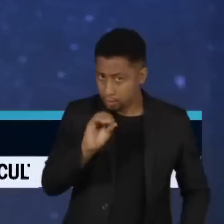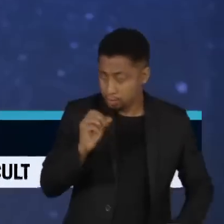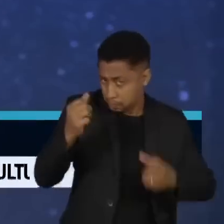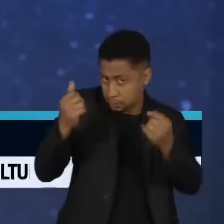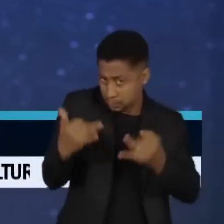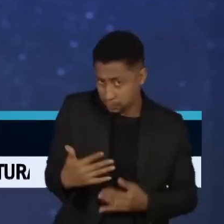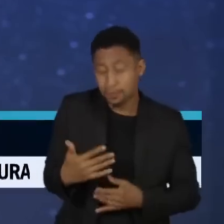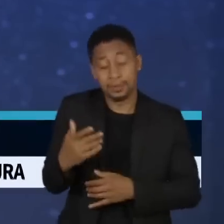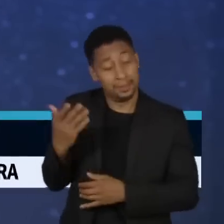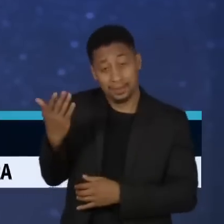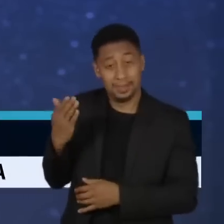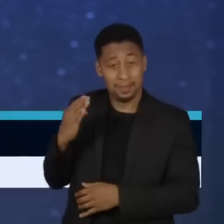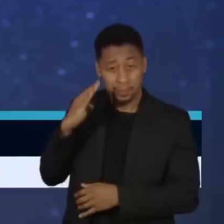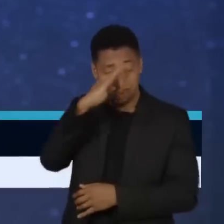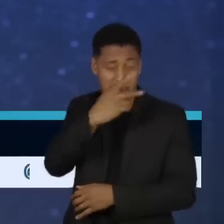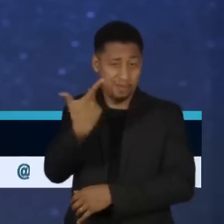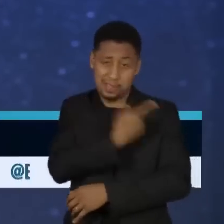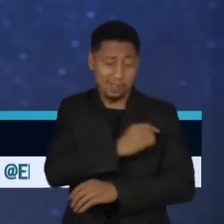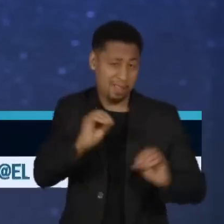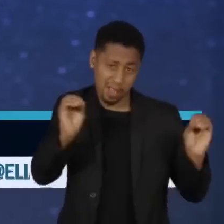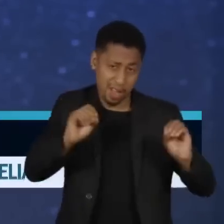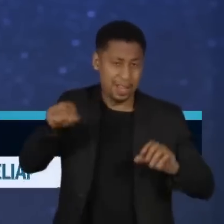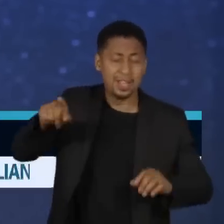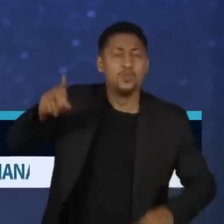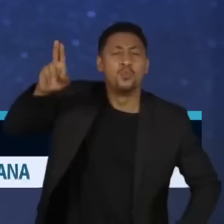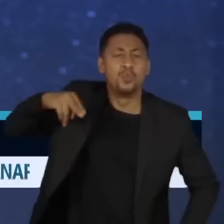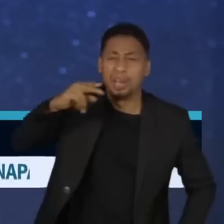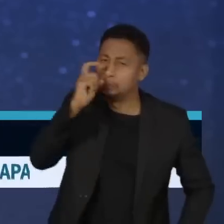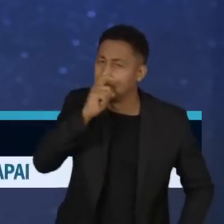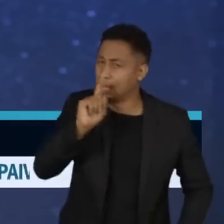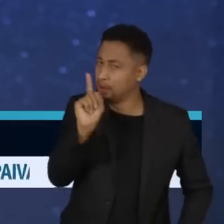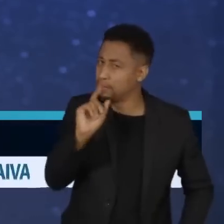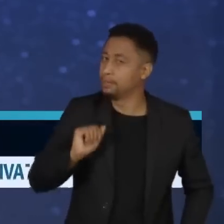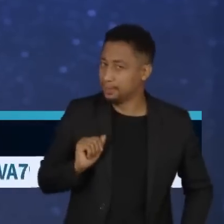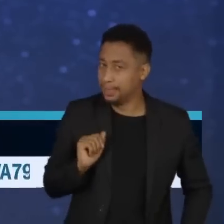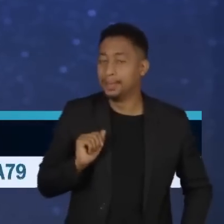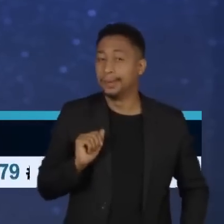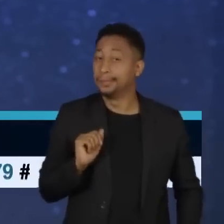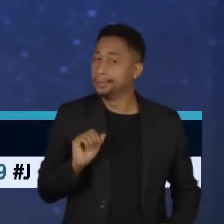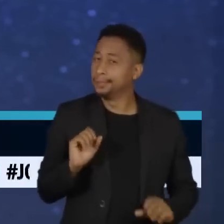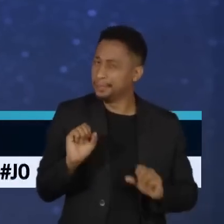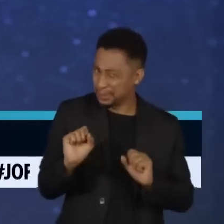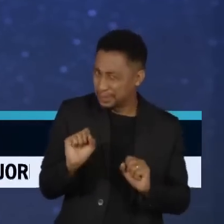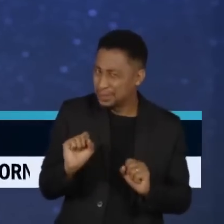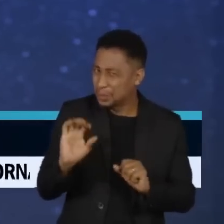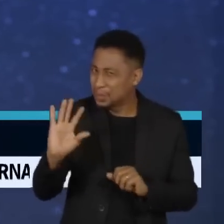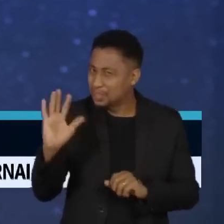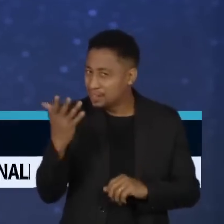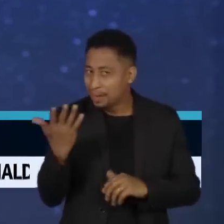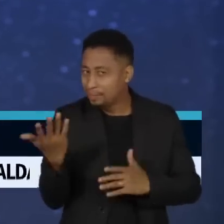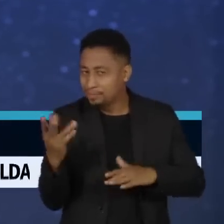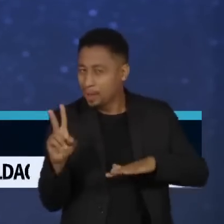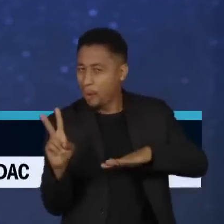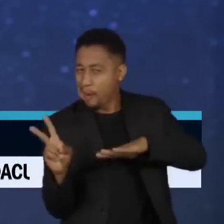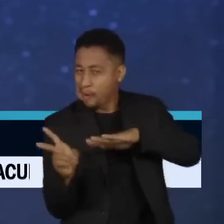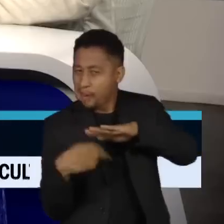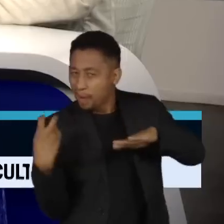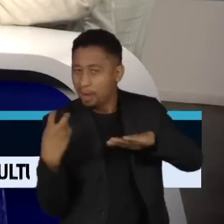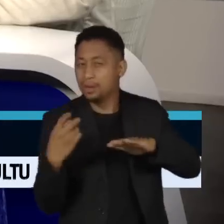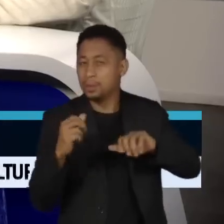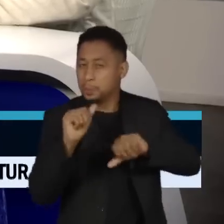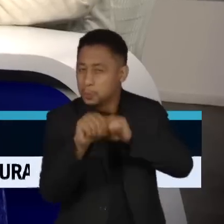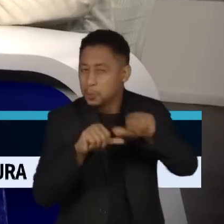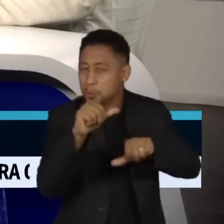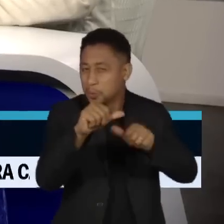e que o ex-presidente jamais mentiria sobre isso né existe a possibilidade de um hacker ter alterado isso como